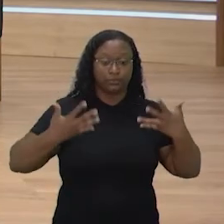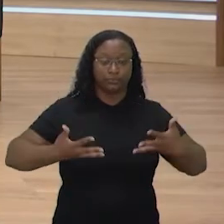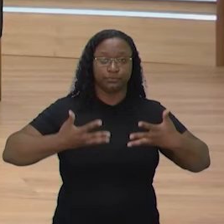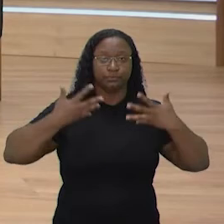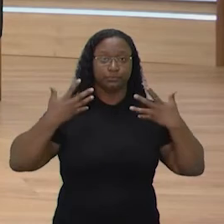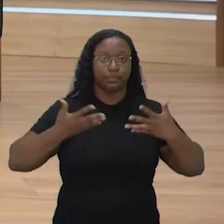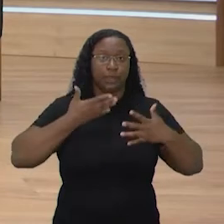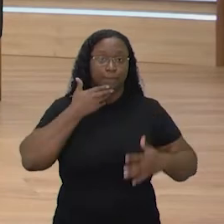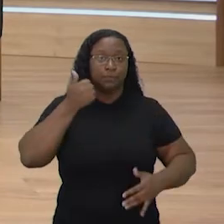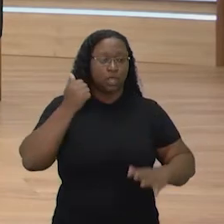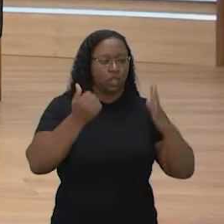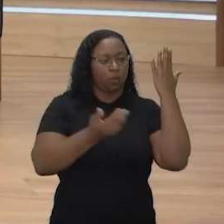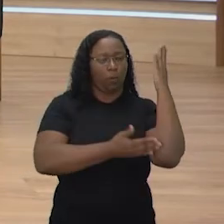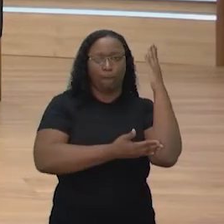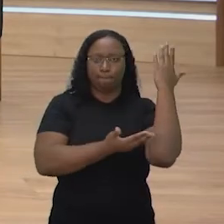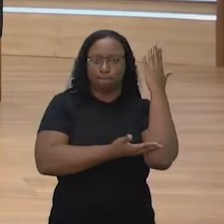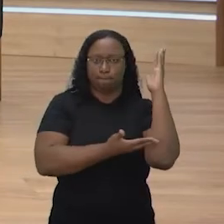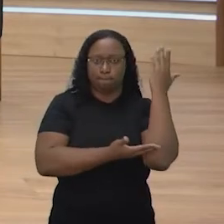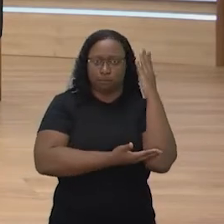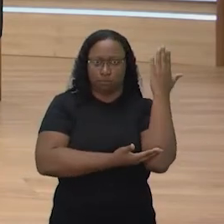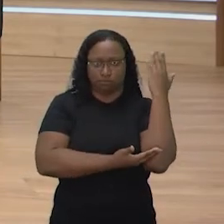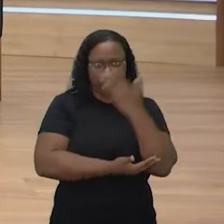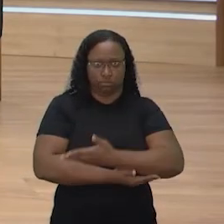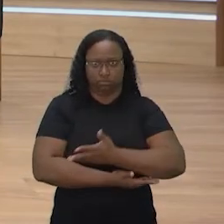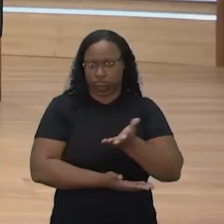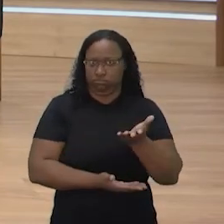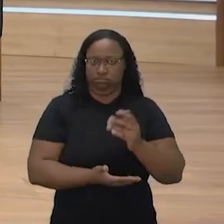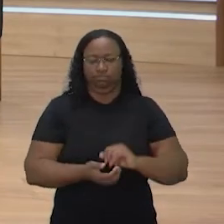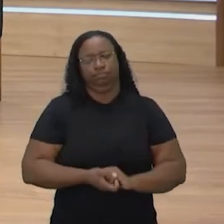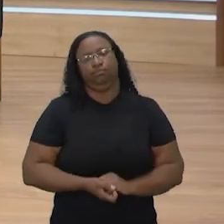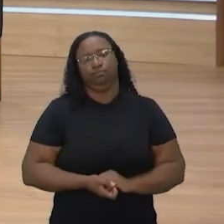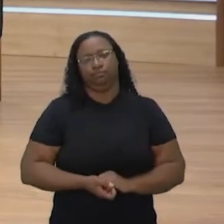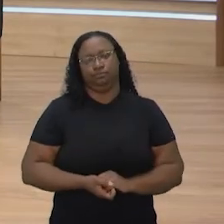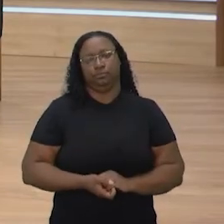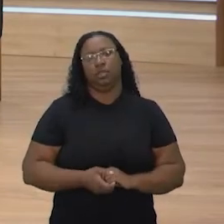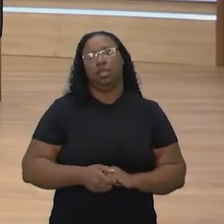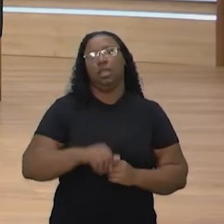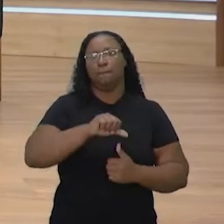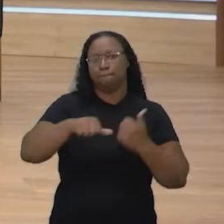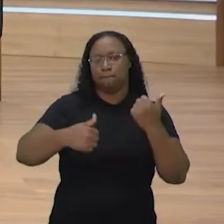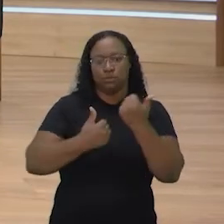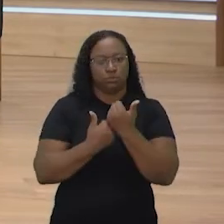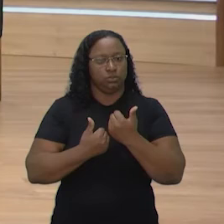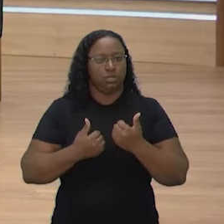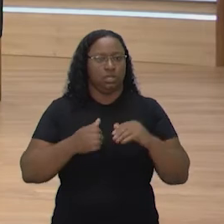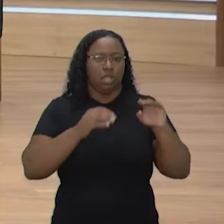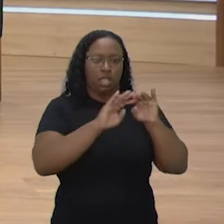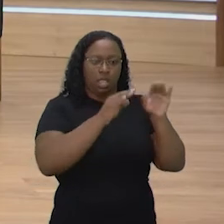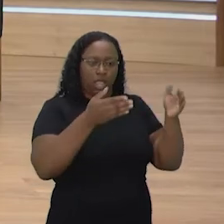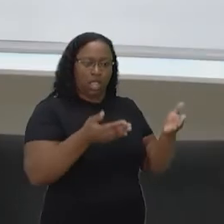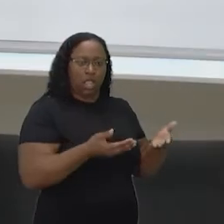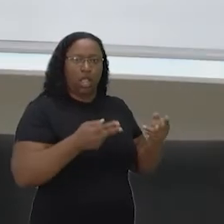lenha. E pode substituir, por exemplo, forno de pizza,